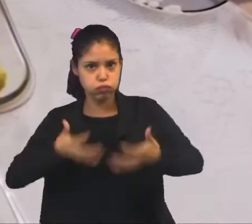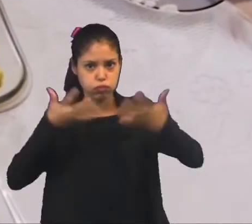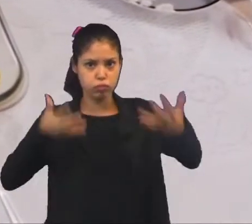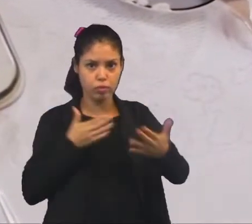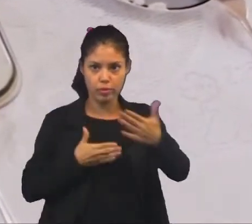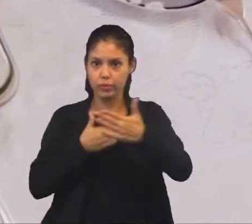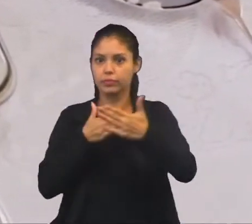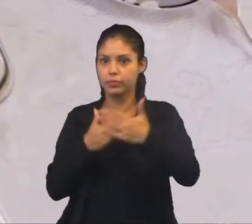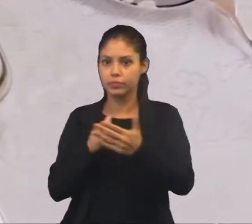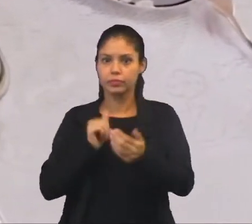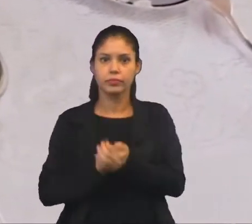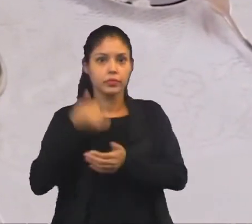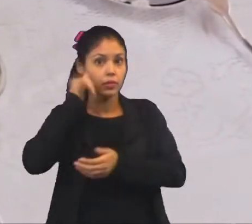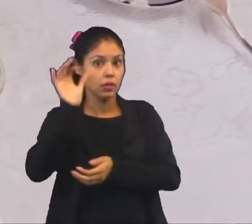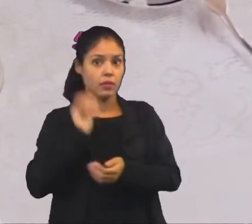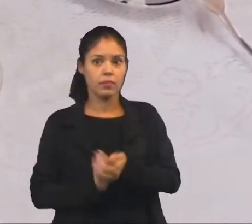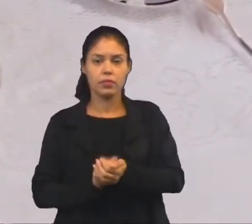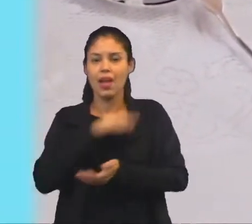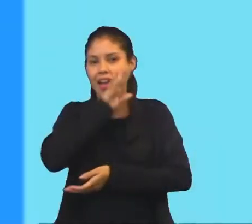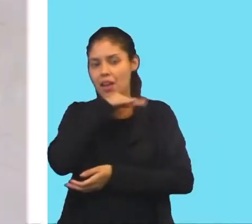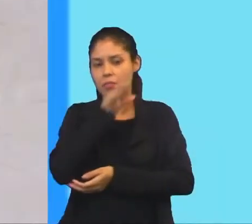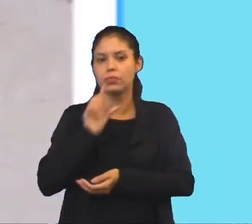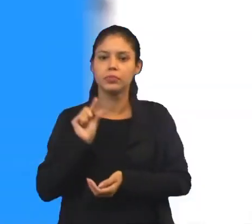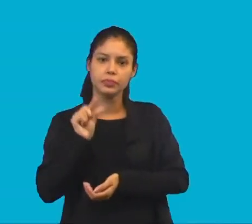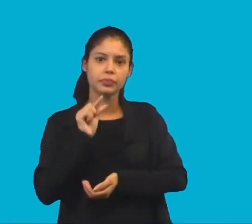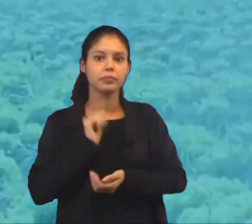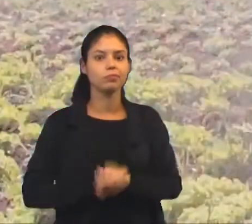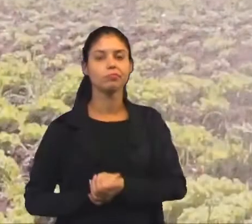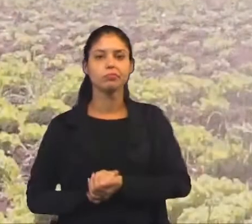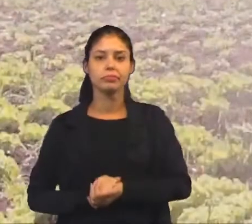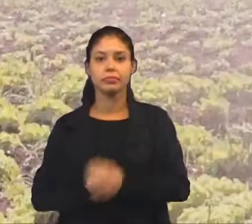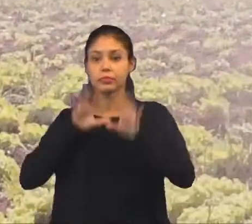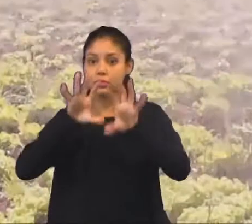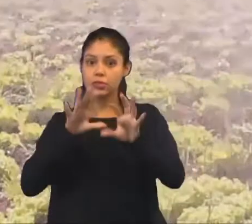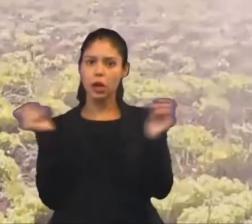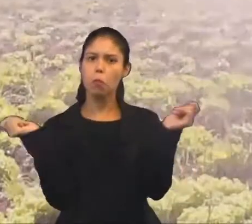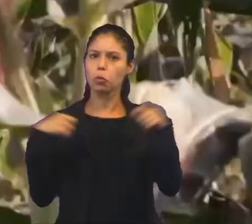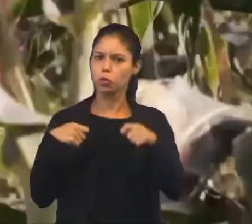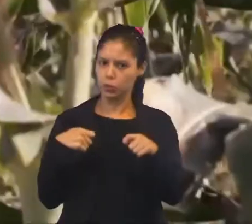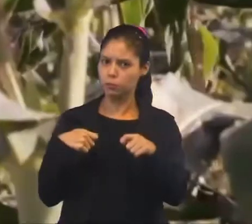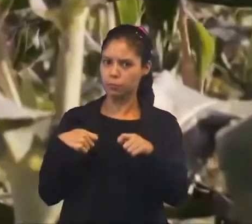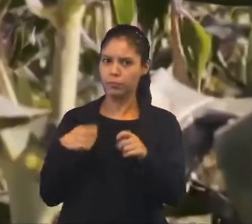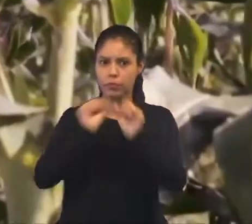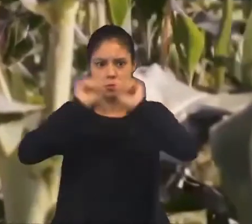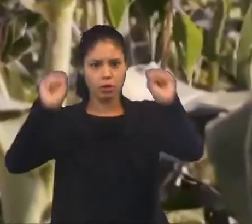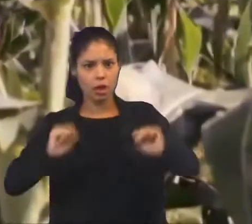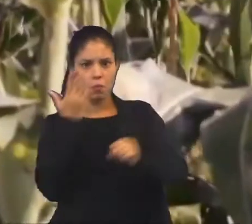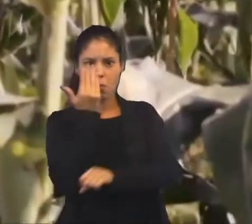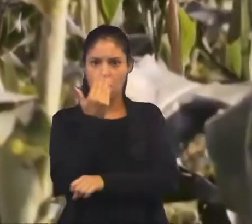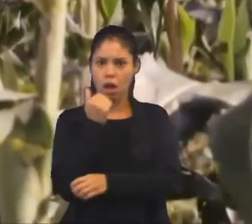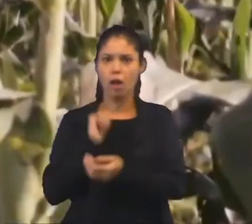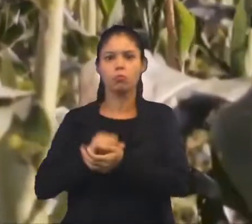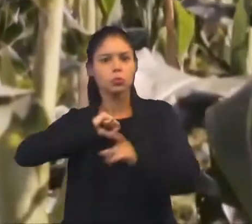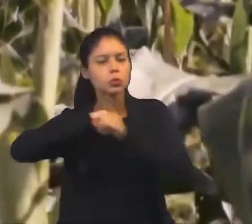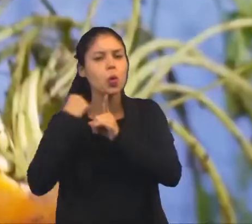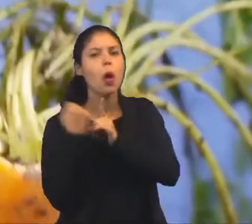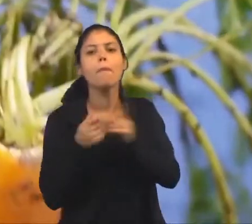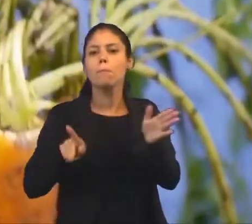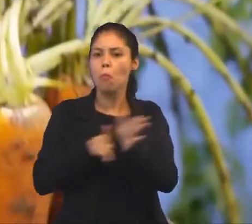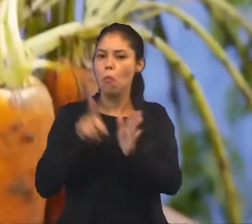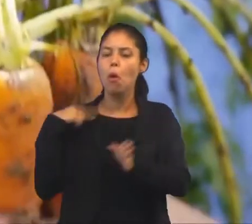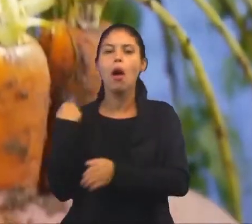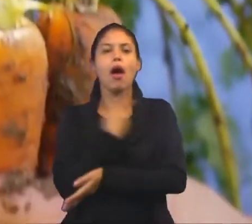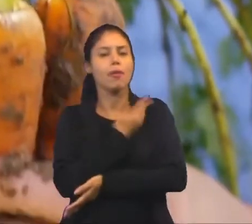limitar o consumo de alimentos de origem animal. Assim, é possível optar por um sistema alimentar socialmente mais justo